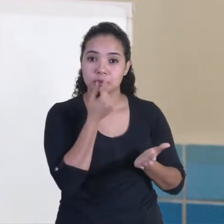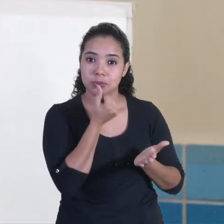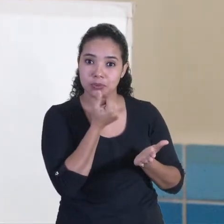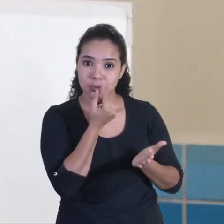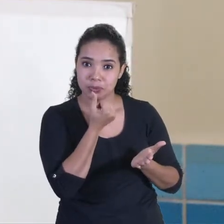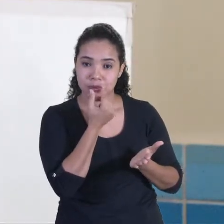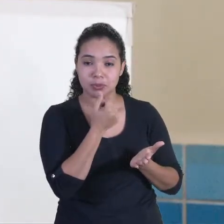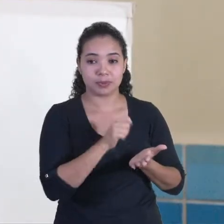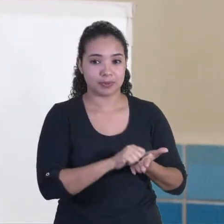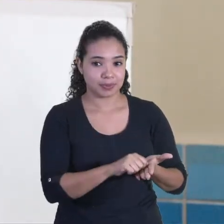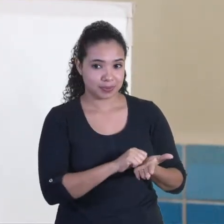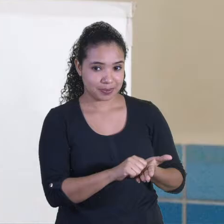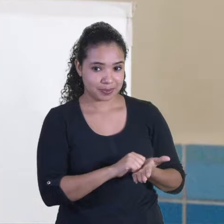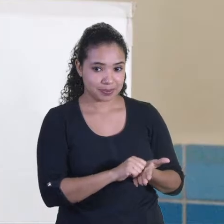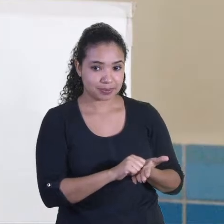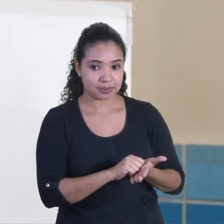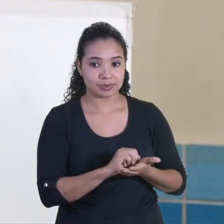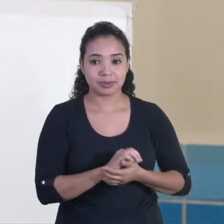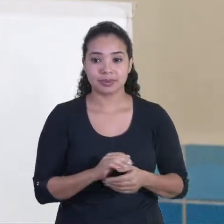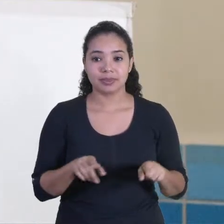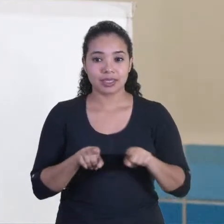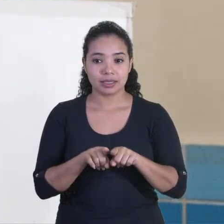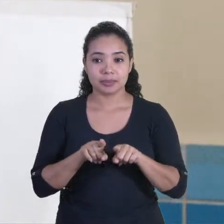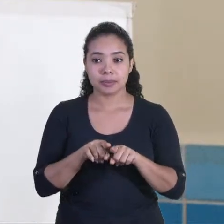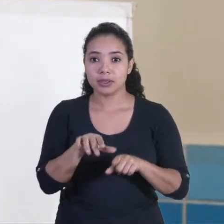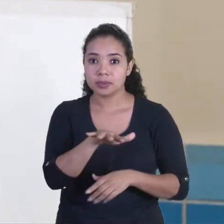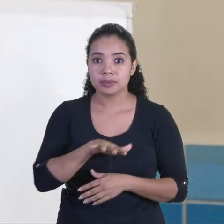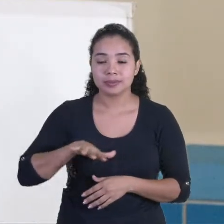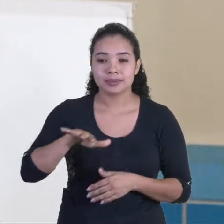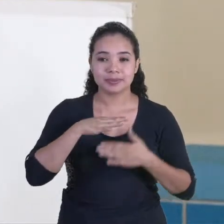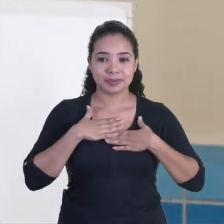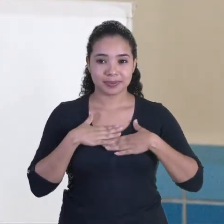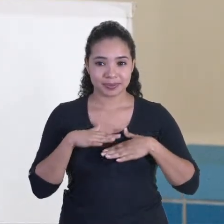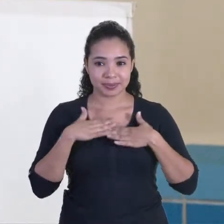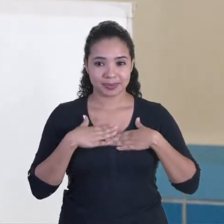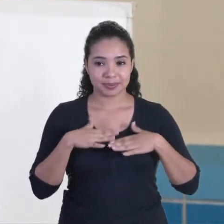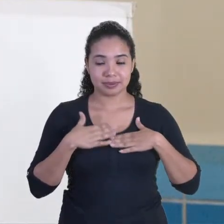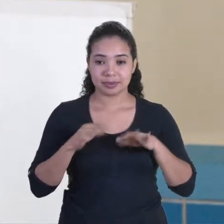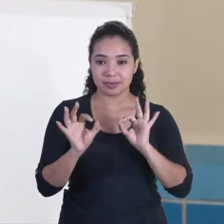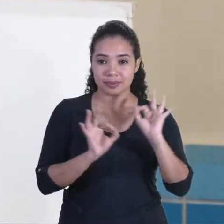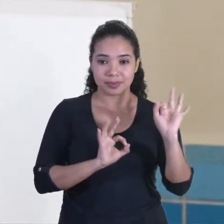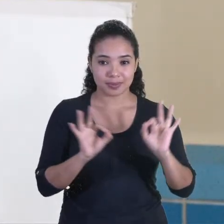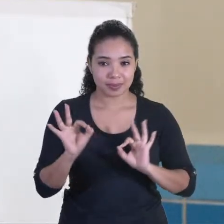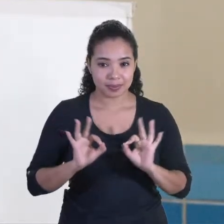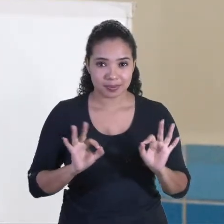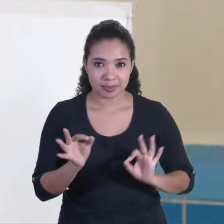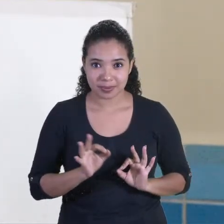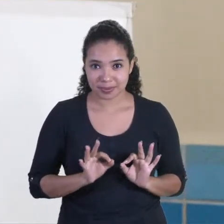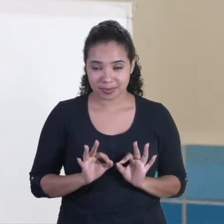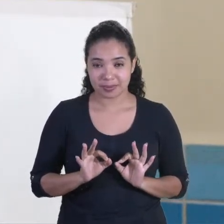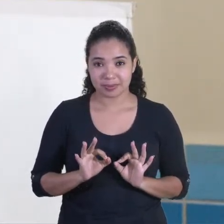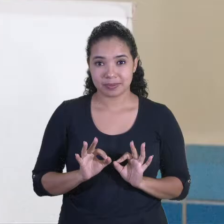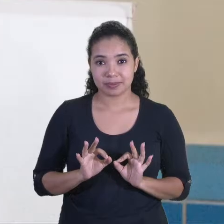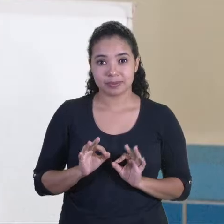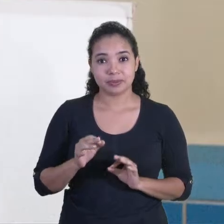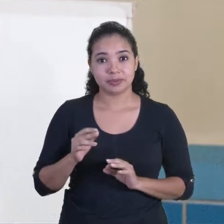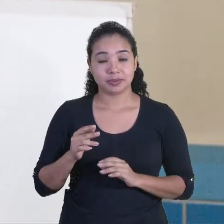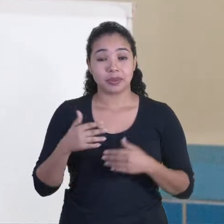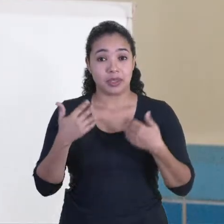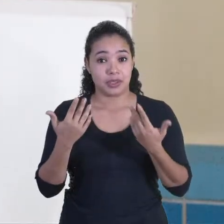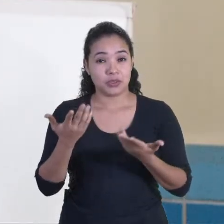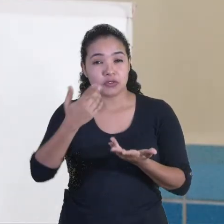e borracha e esteja em um ambiente tranquilo e organizado para que o seu